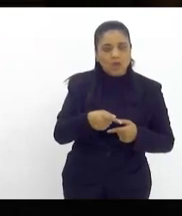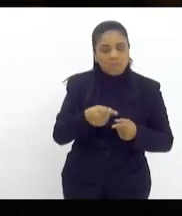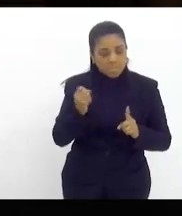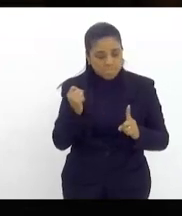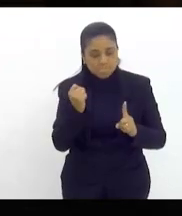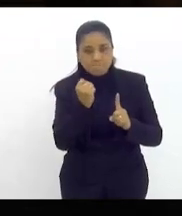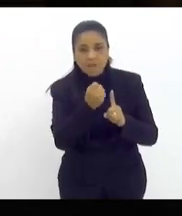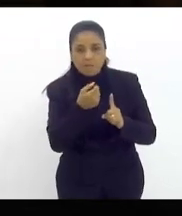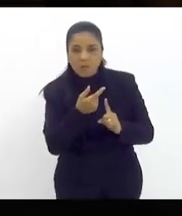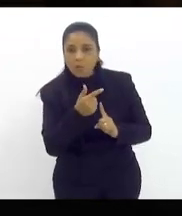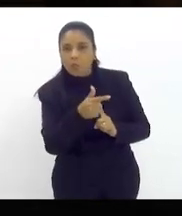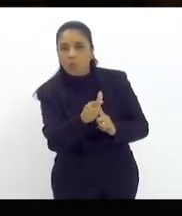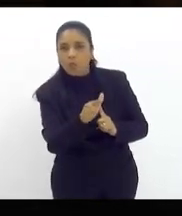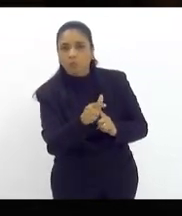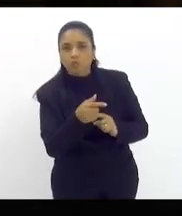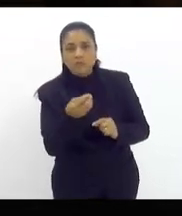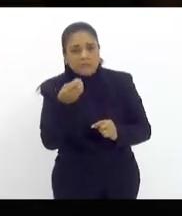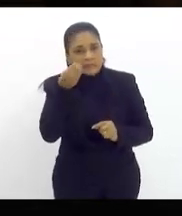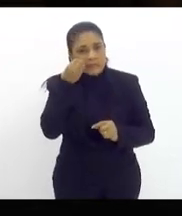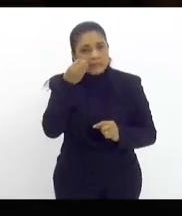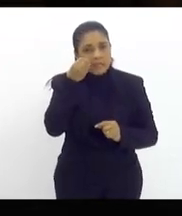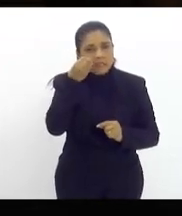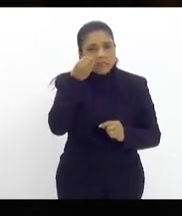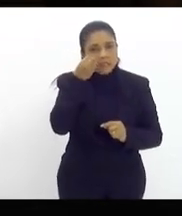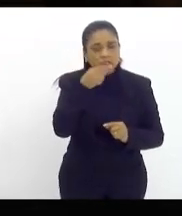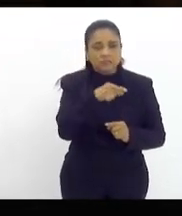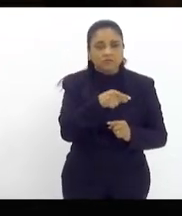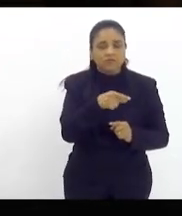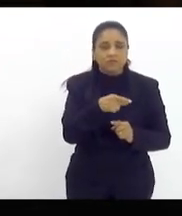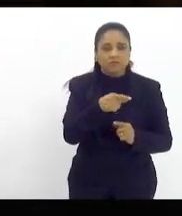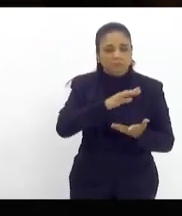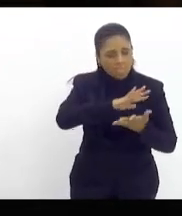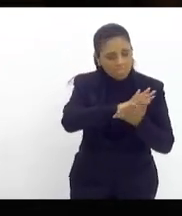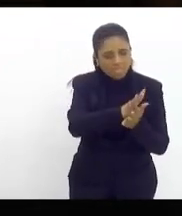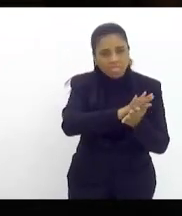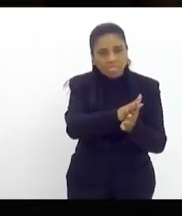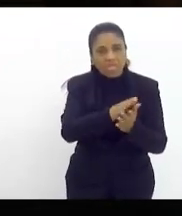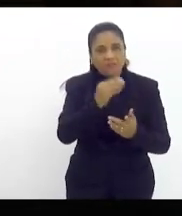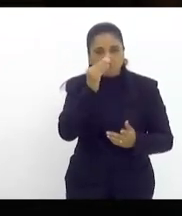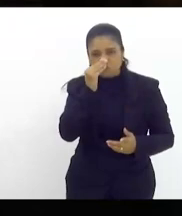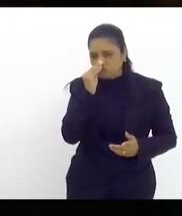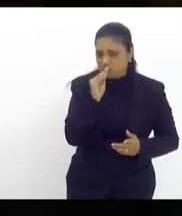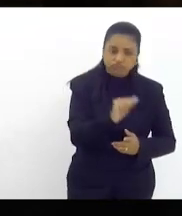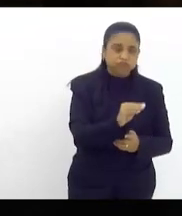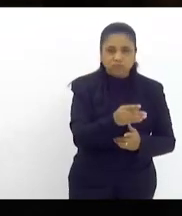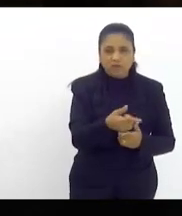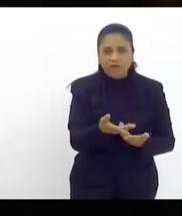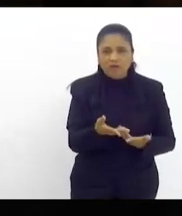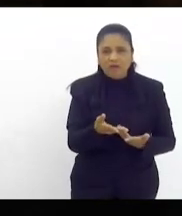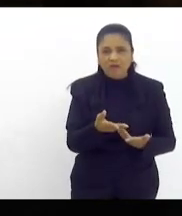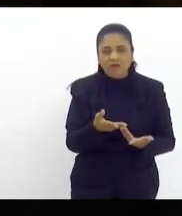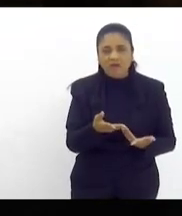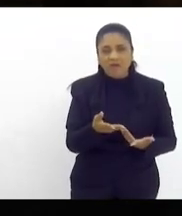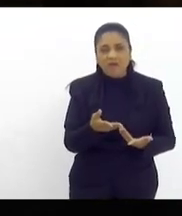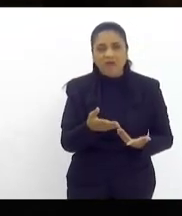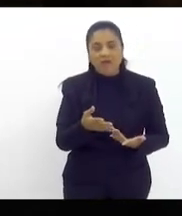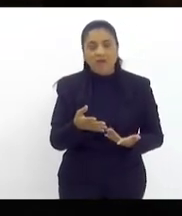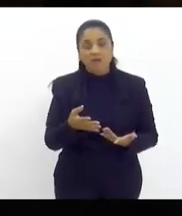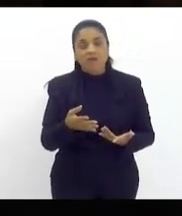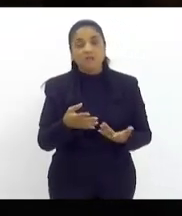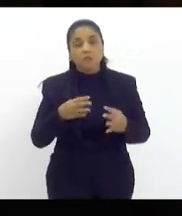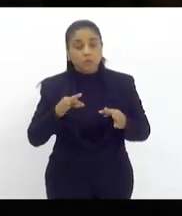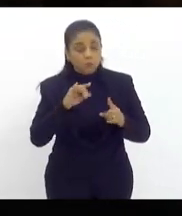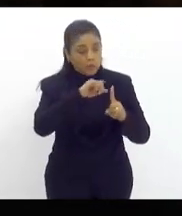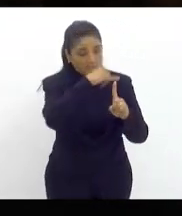outro de cultura e tentativa de deslegitimar o outro de ofender os outros então toda a lógica de